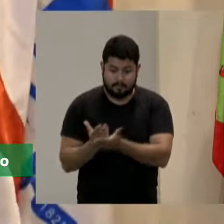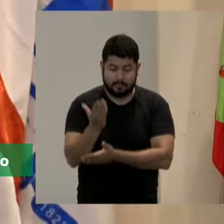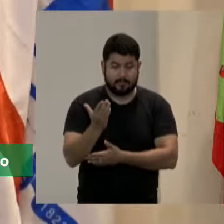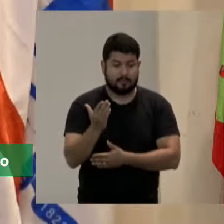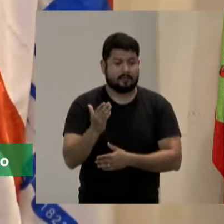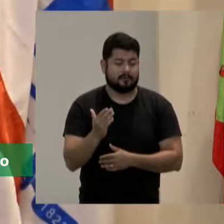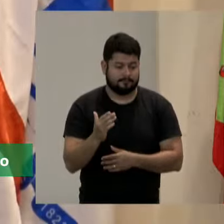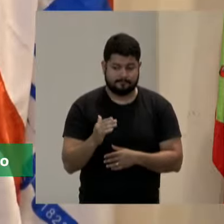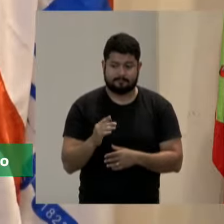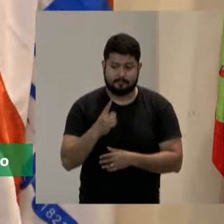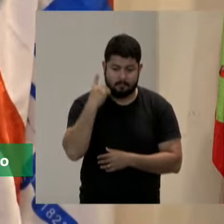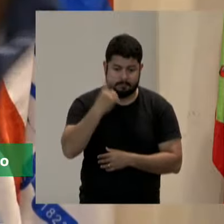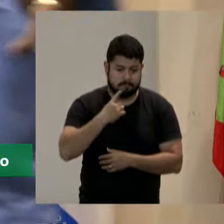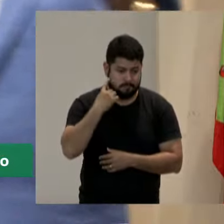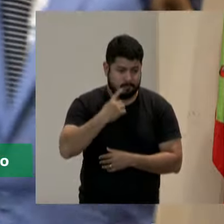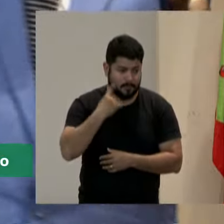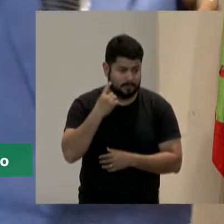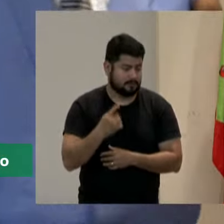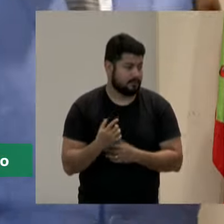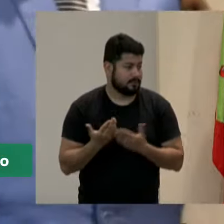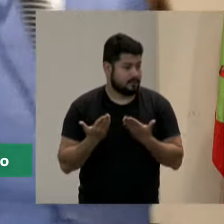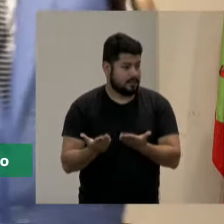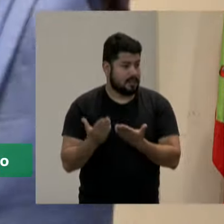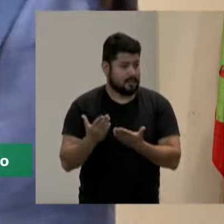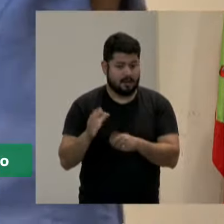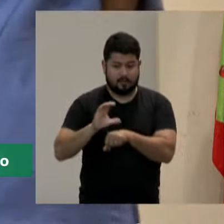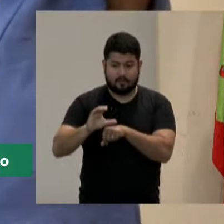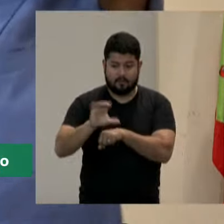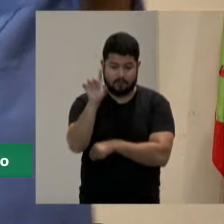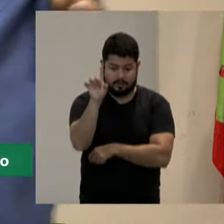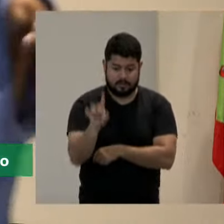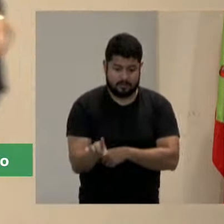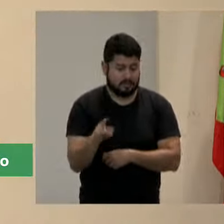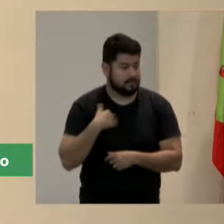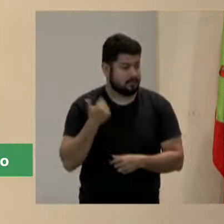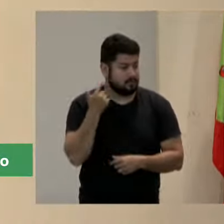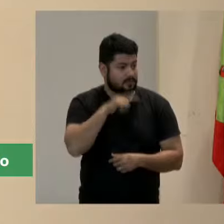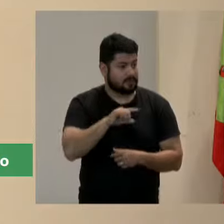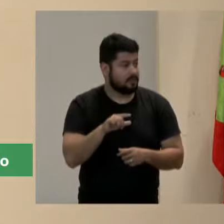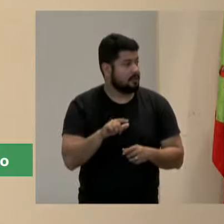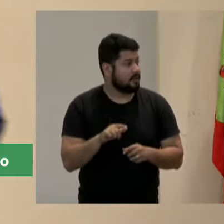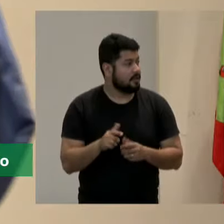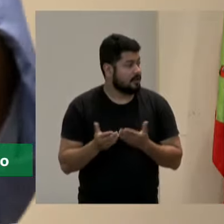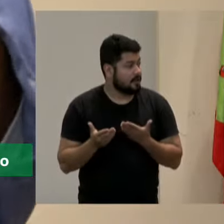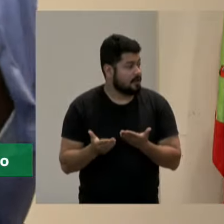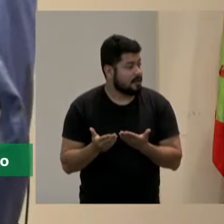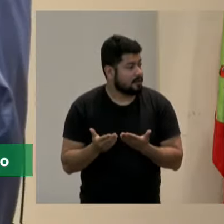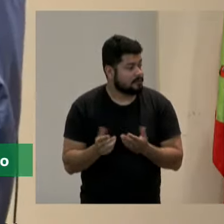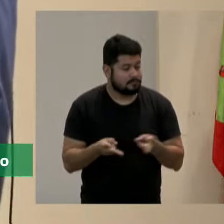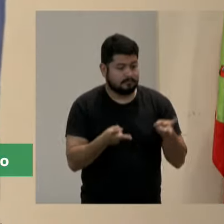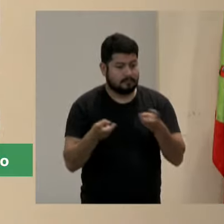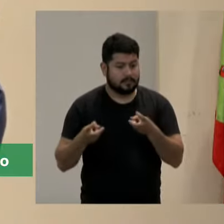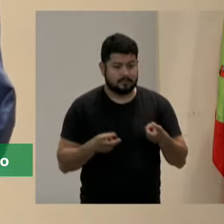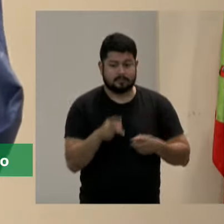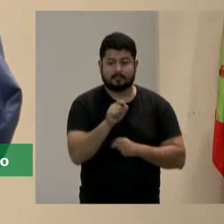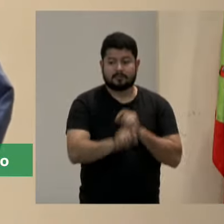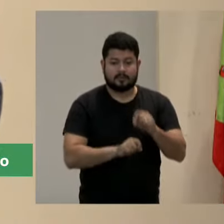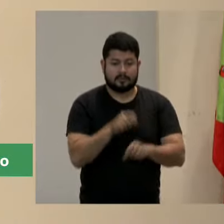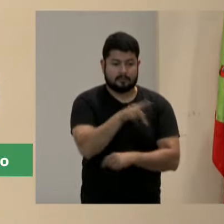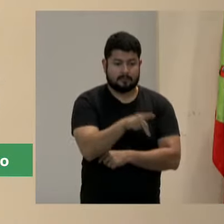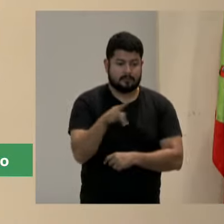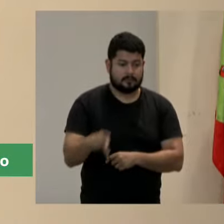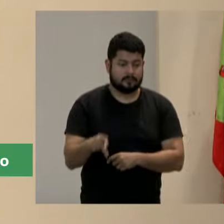Direito. Ao entrar na faculdade, no curso de Direito, que não é um curso de licenciatura, o que, que eu percebi? Que os professores do